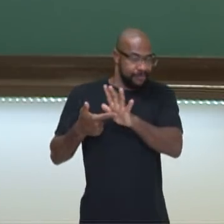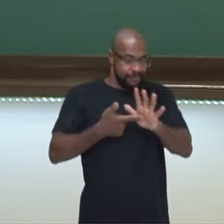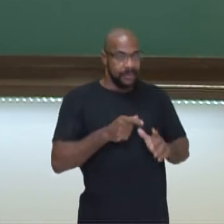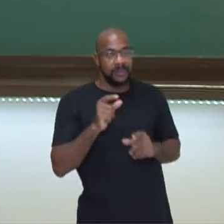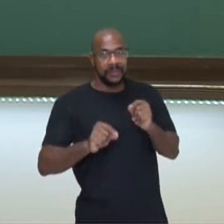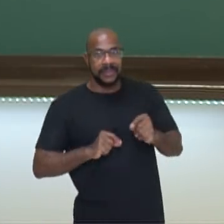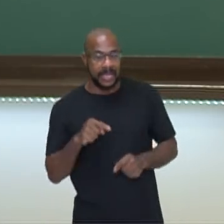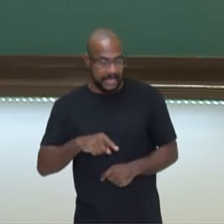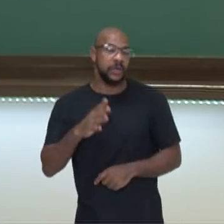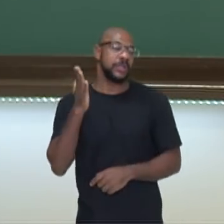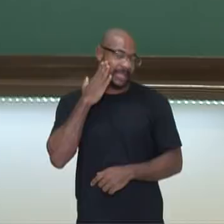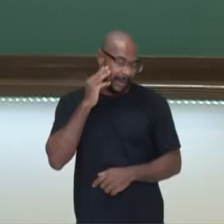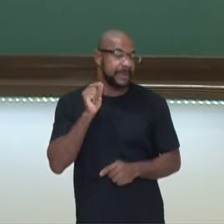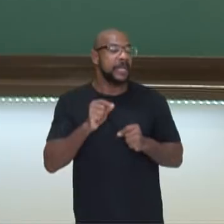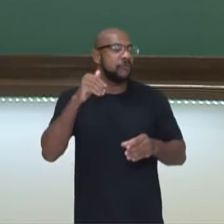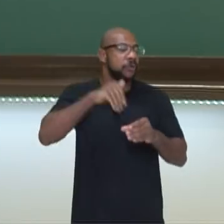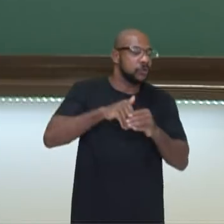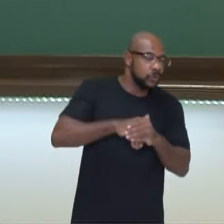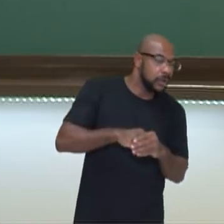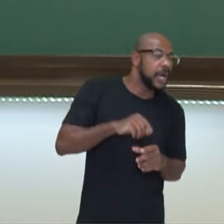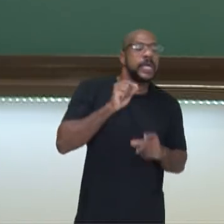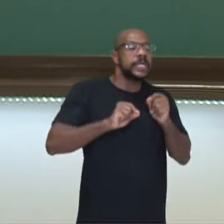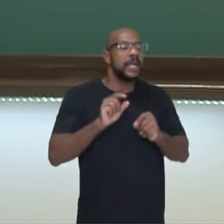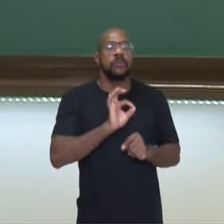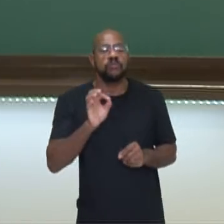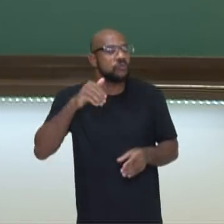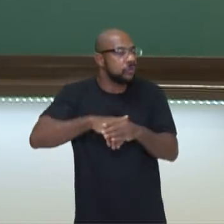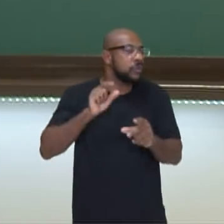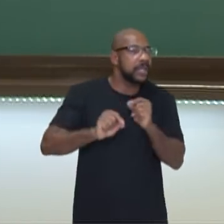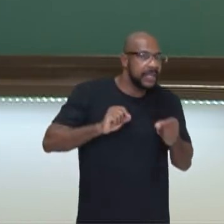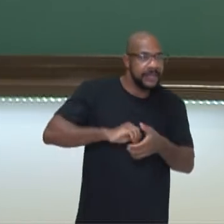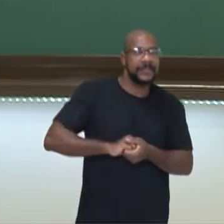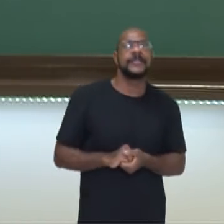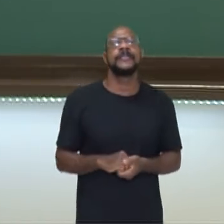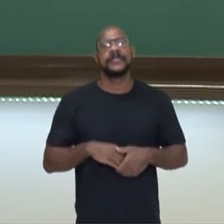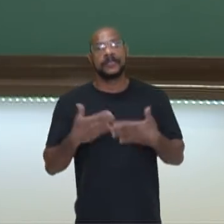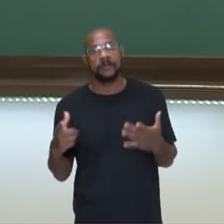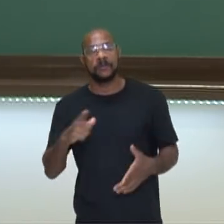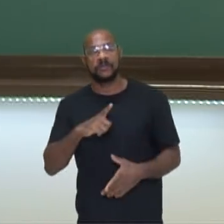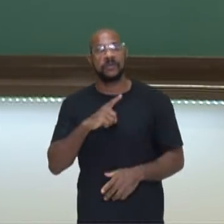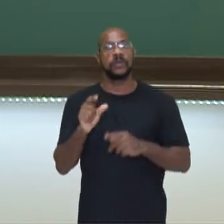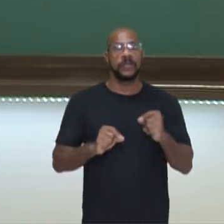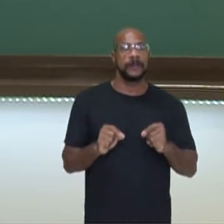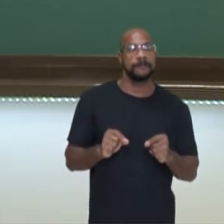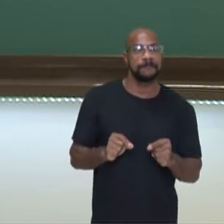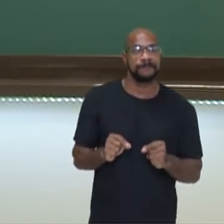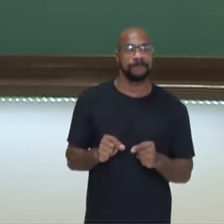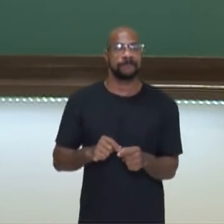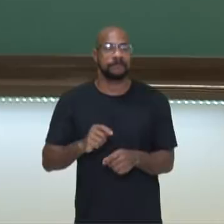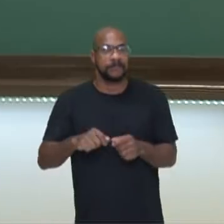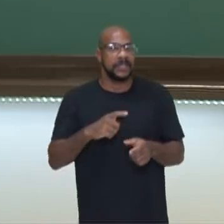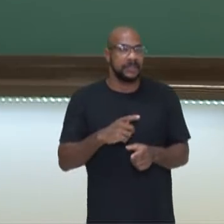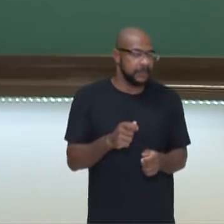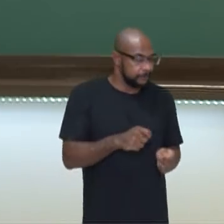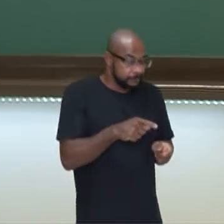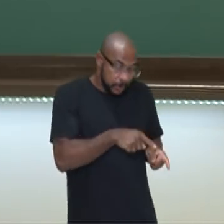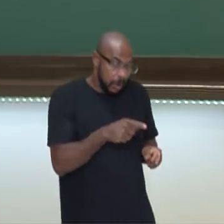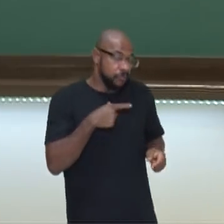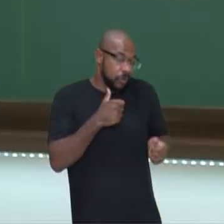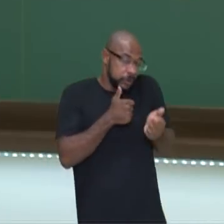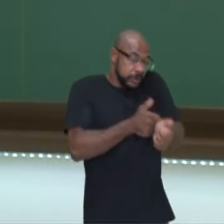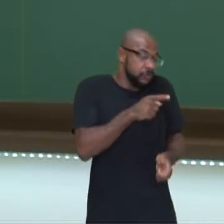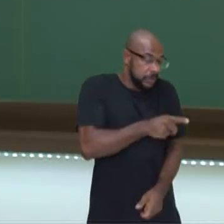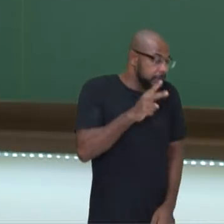todos, inclusive do coronel, dos seus capangas, que tinham aí então instrumentos para garantir que o eleitor ia cumprir o acordo.